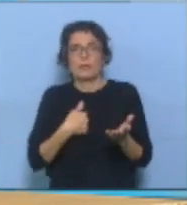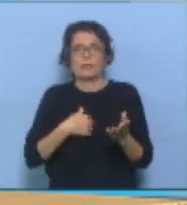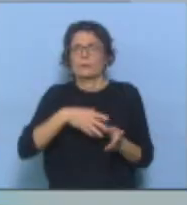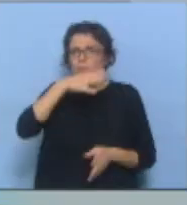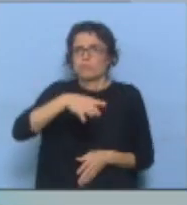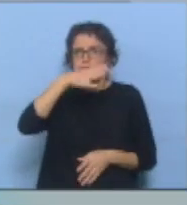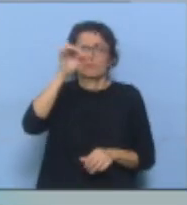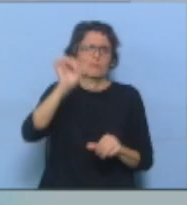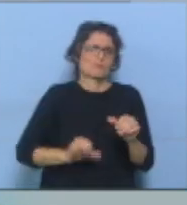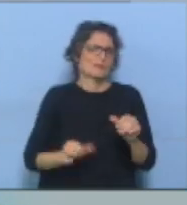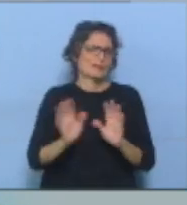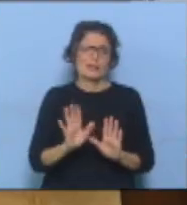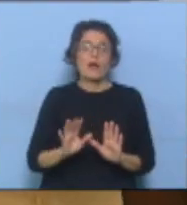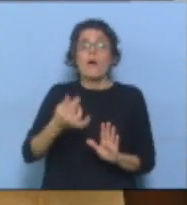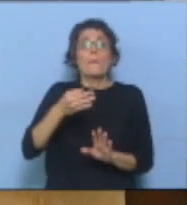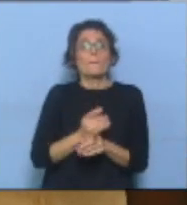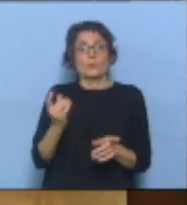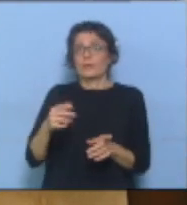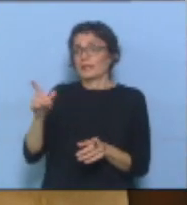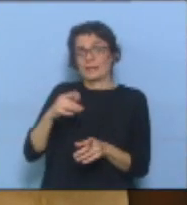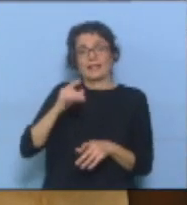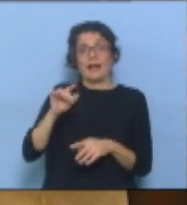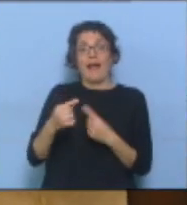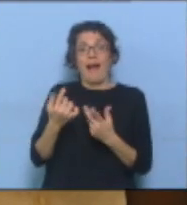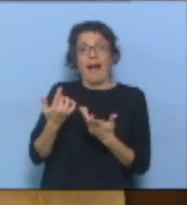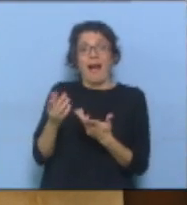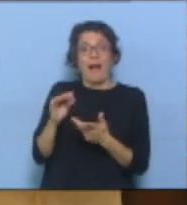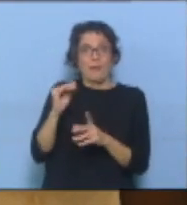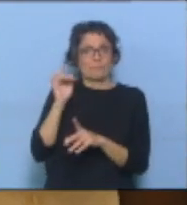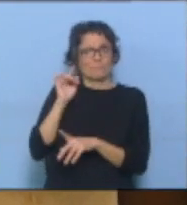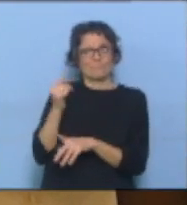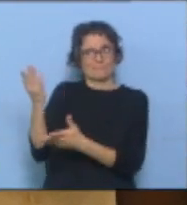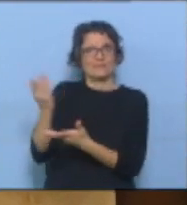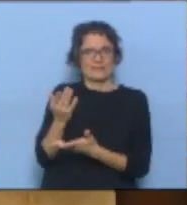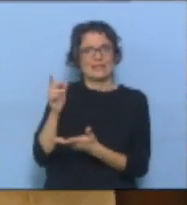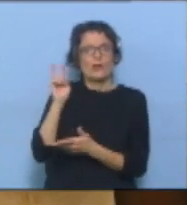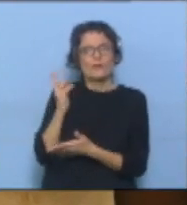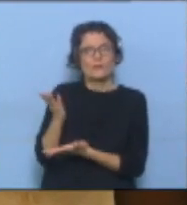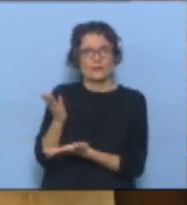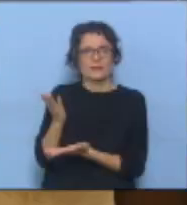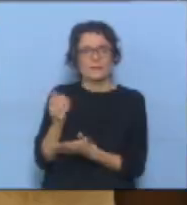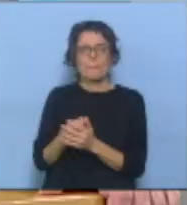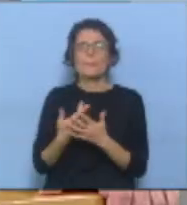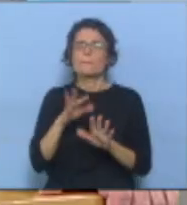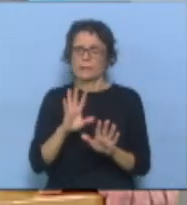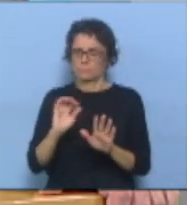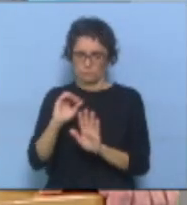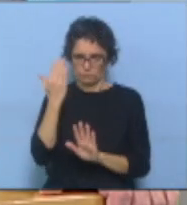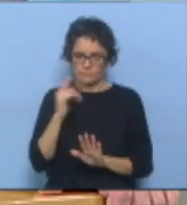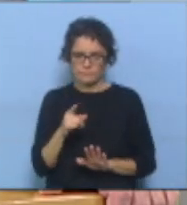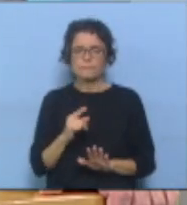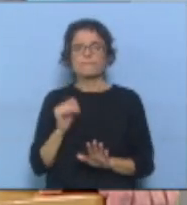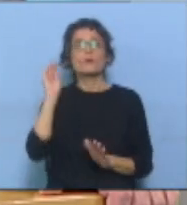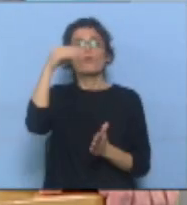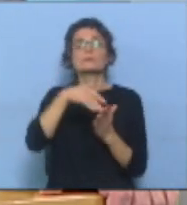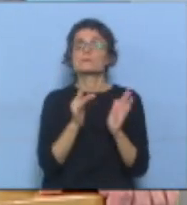disso, porque há coisas mais importantes para ouvir. Mas vá. É uma ou duas coisas. Para já, o batismo de Jesus é dos poucos acontecimentos